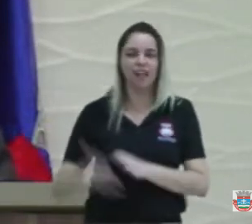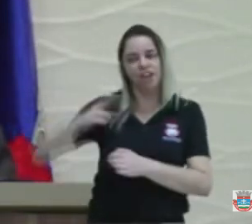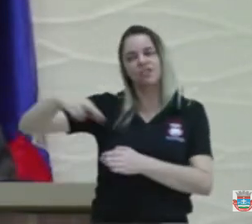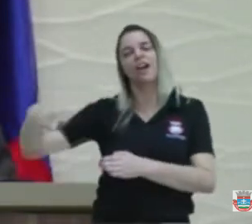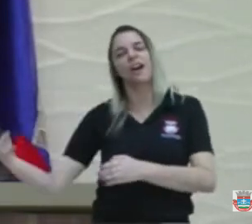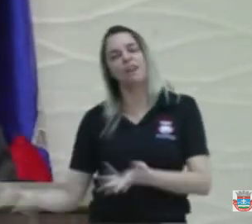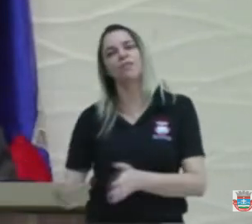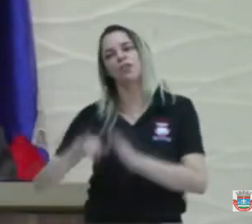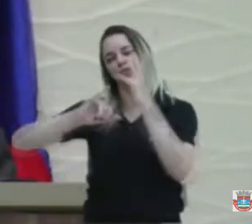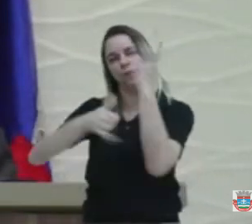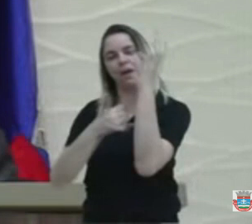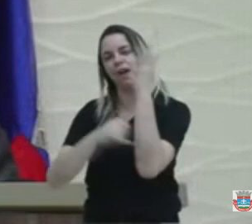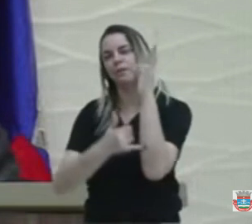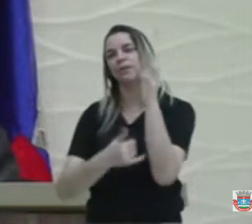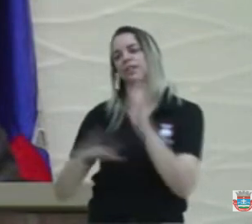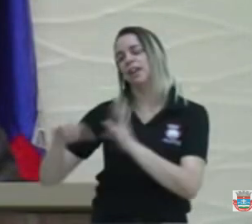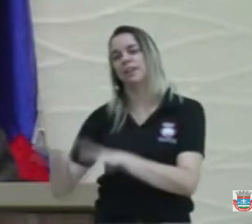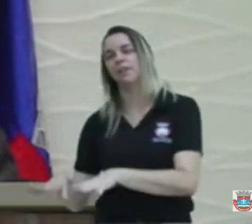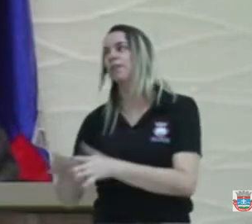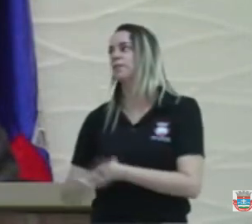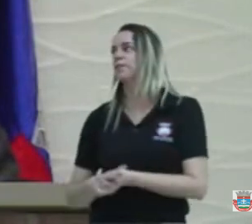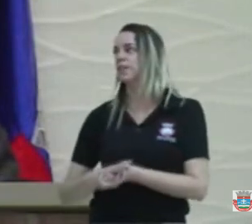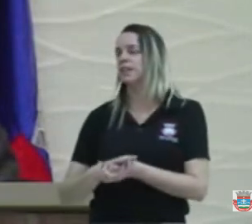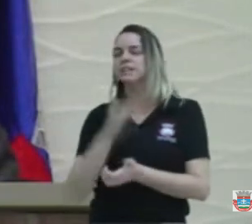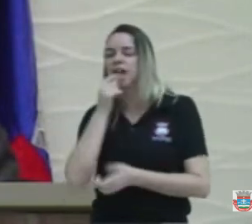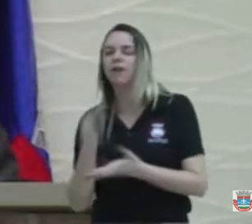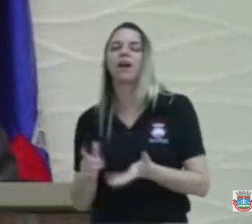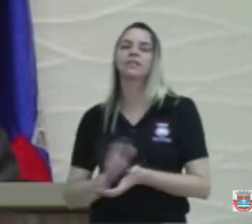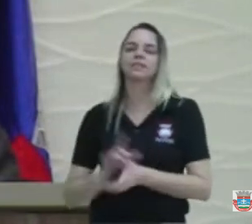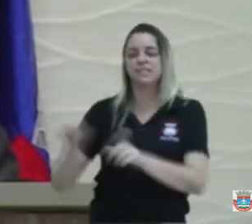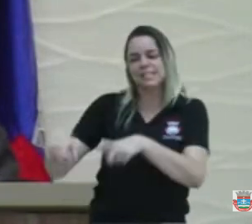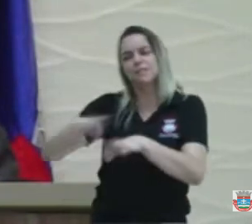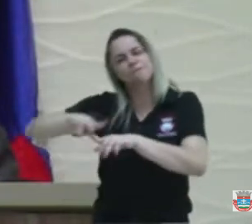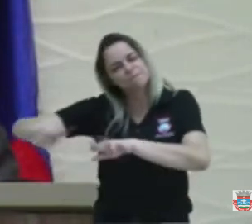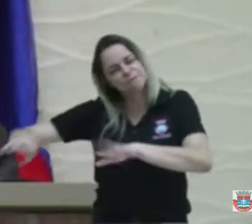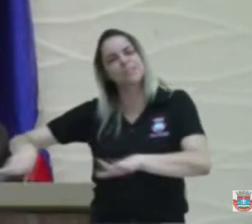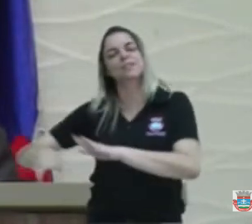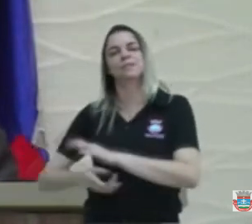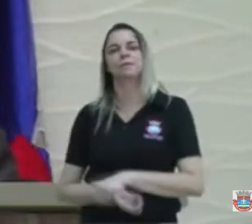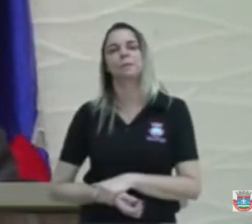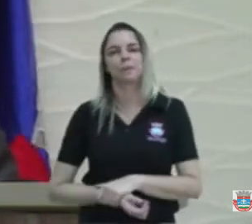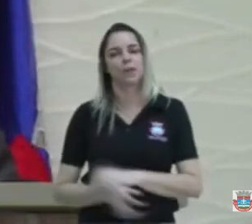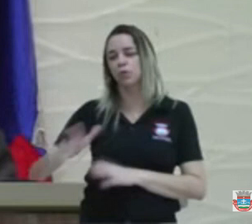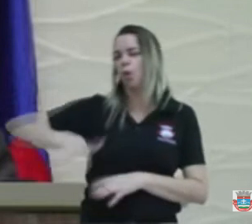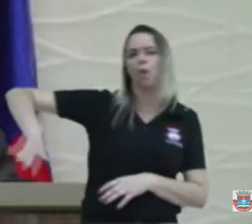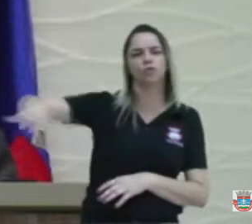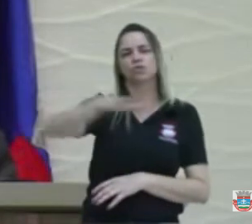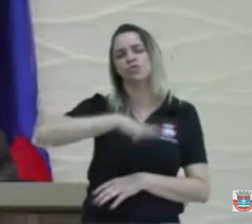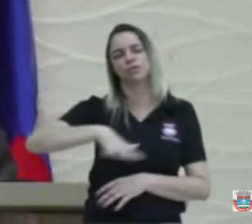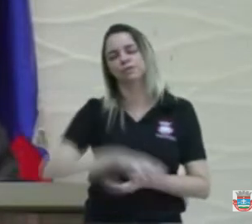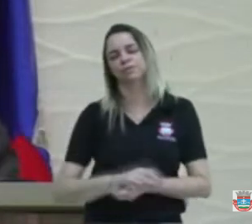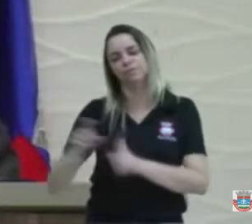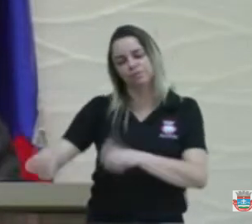Verde, Jurubeba, Cantinho, Salgado, Cabaças. De uma forma geral, a toda a Zona